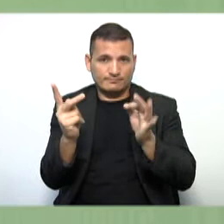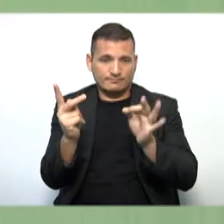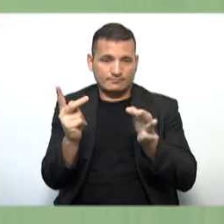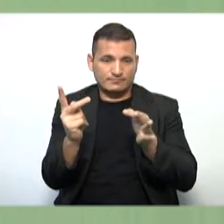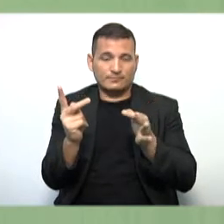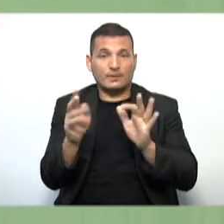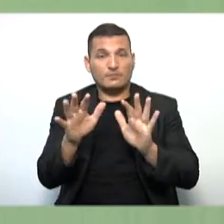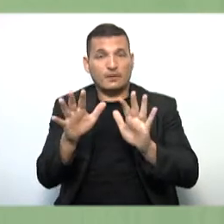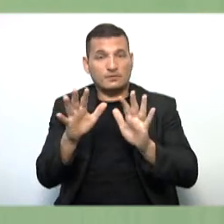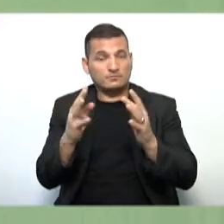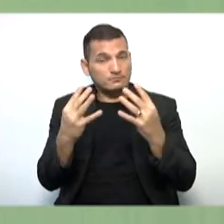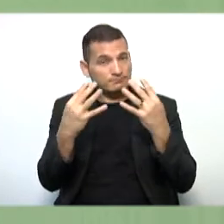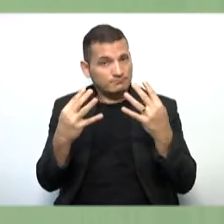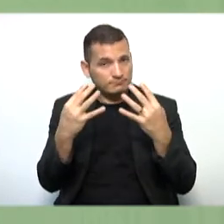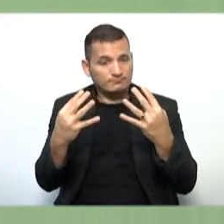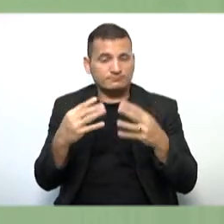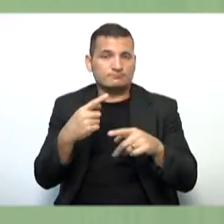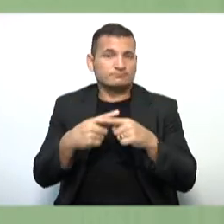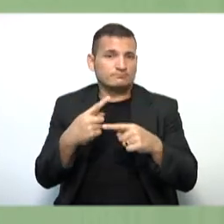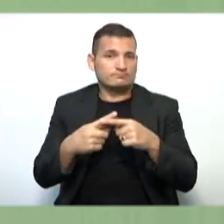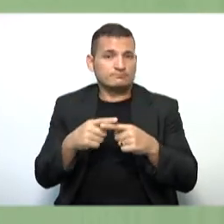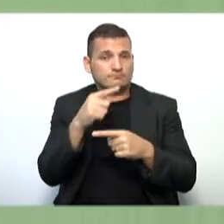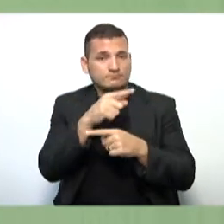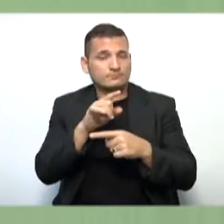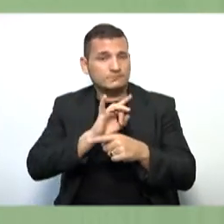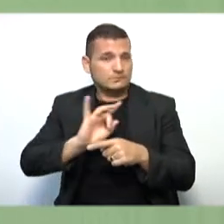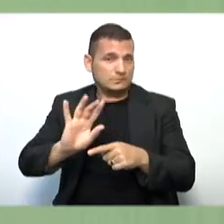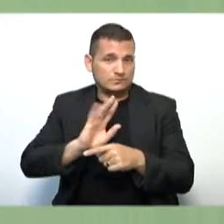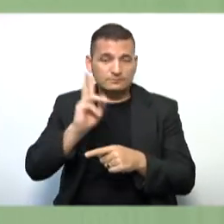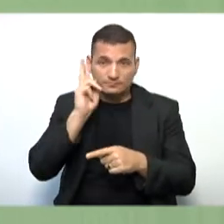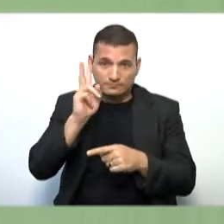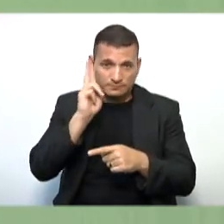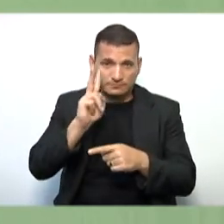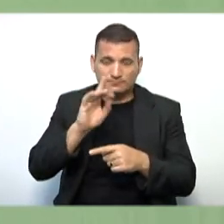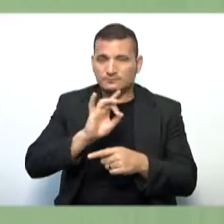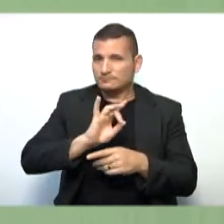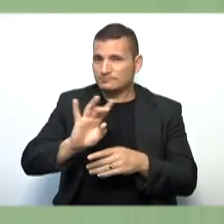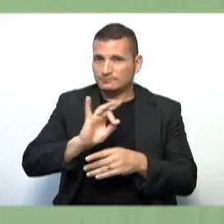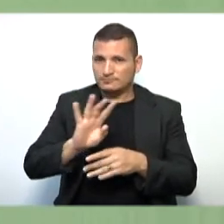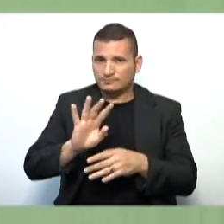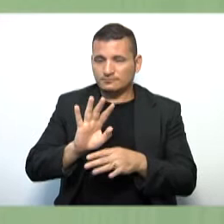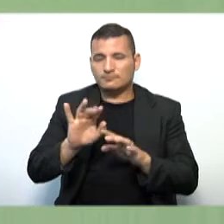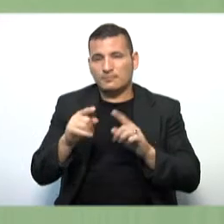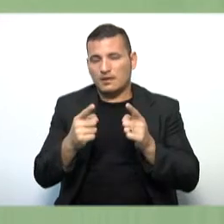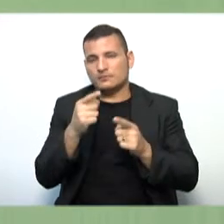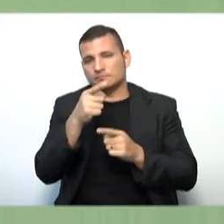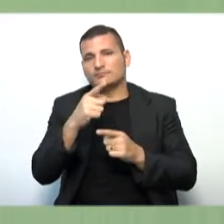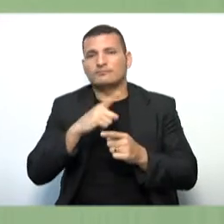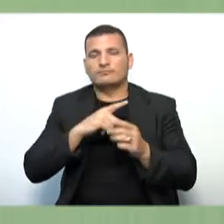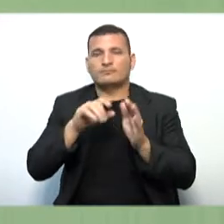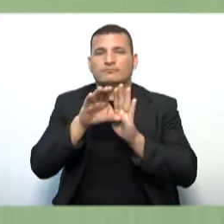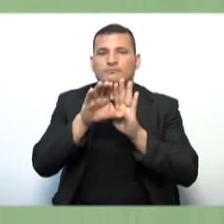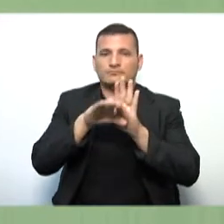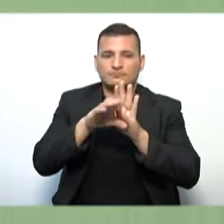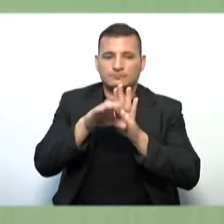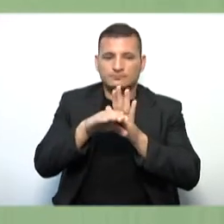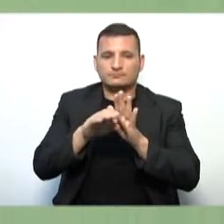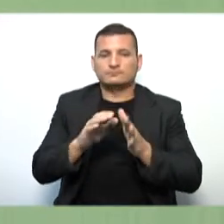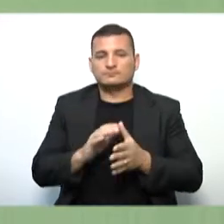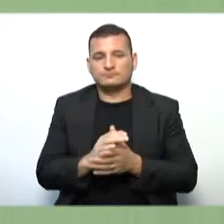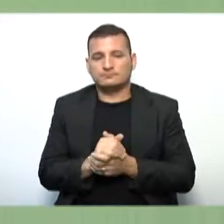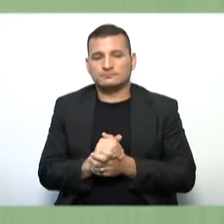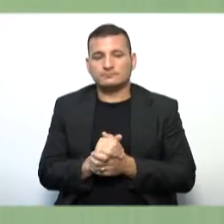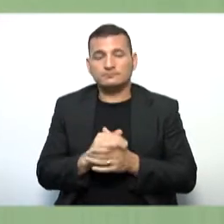vamos ter atenção porque esse é só a lembrancinha, né? Só o macete, mas aqui nós temos o conceito. Que